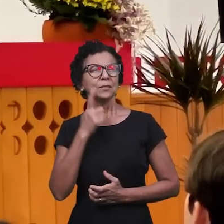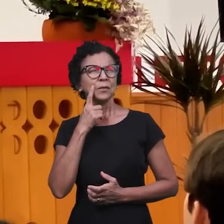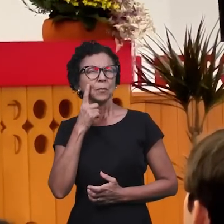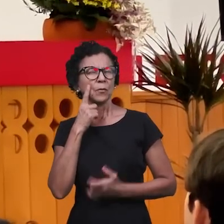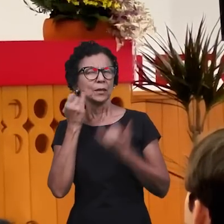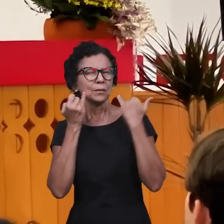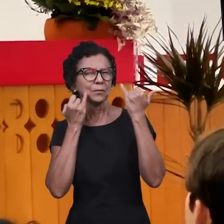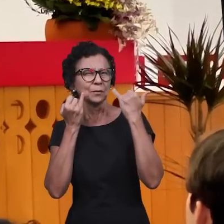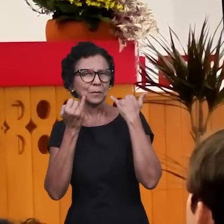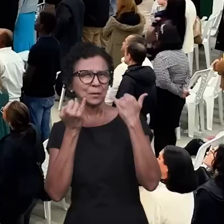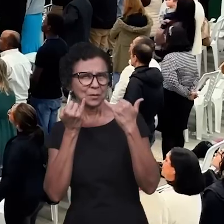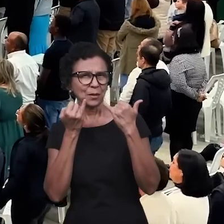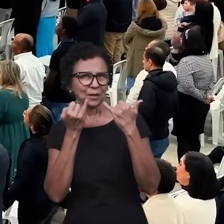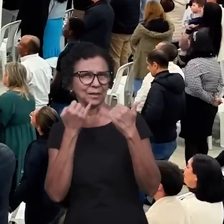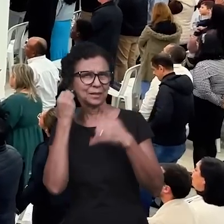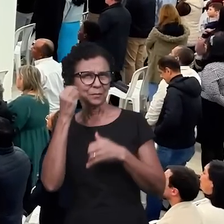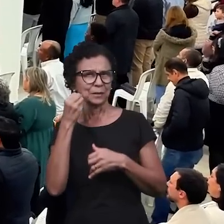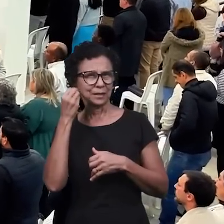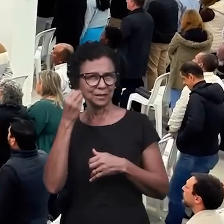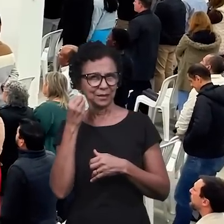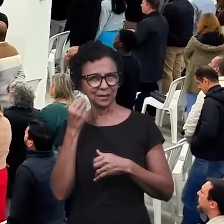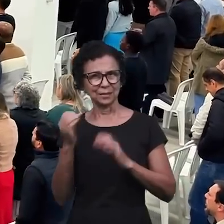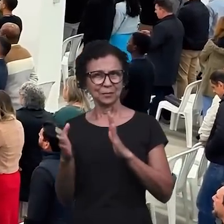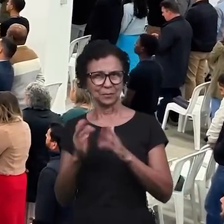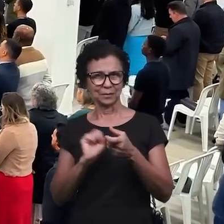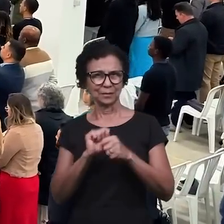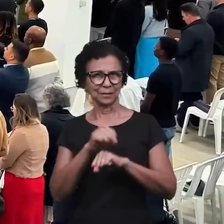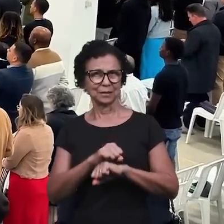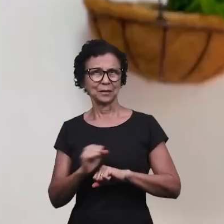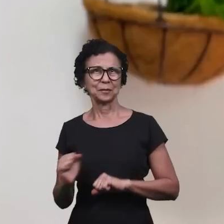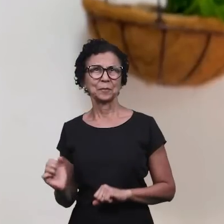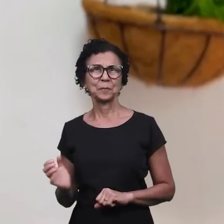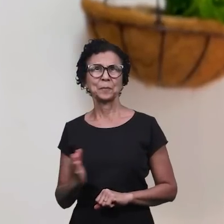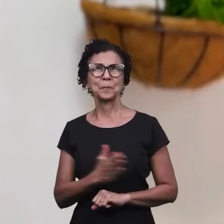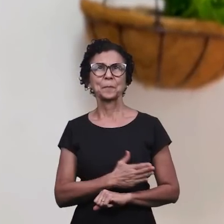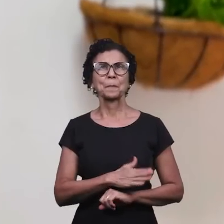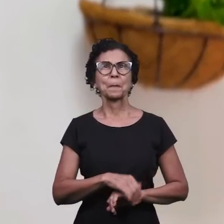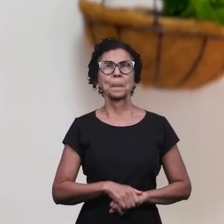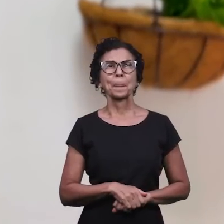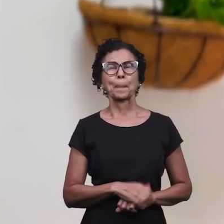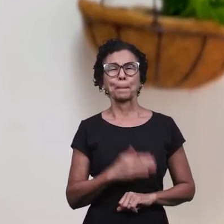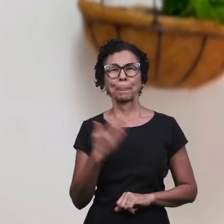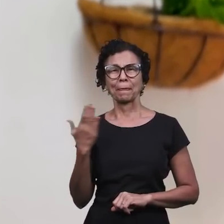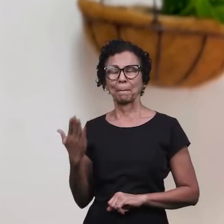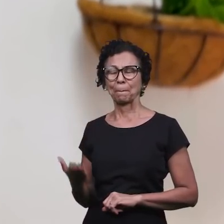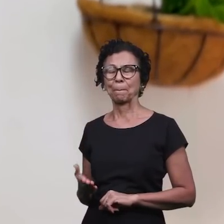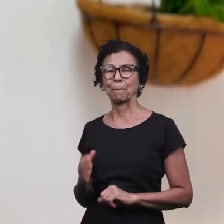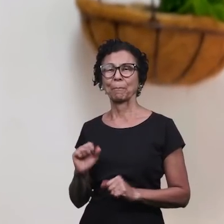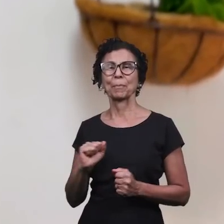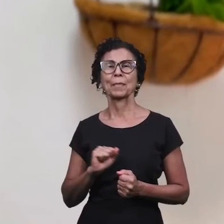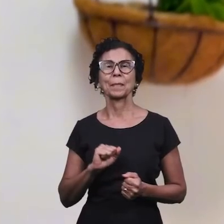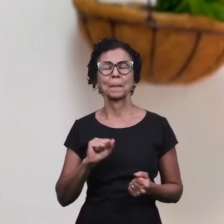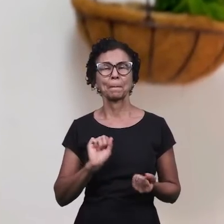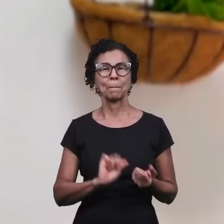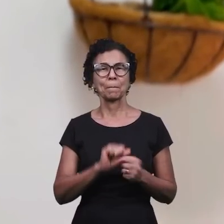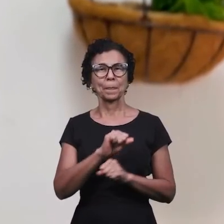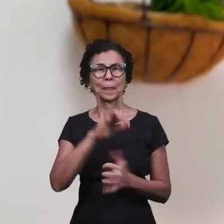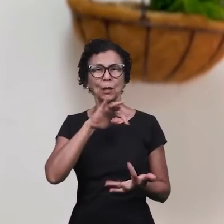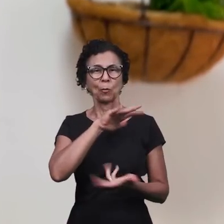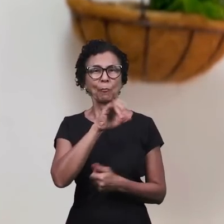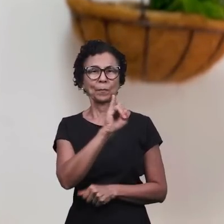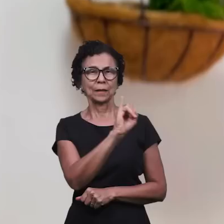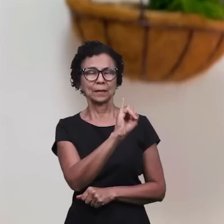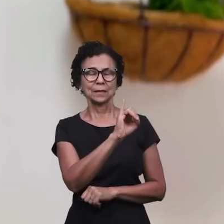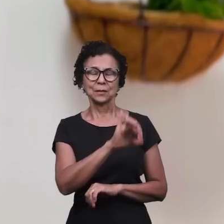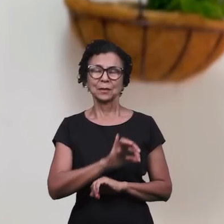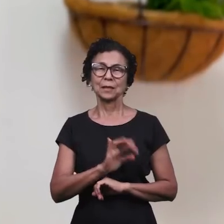pouquinho mais sobre a experiência vivida pelos irmãos durante este seminário. Estamos aqui em Lisboa, no Seminário Internacional, e tem